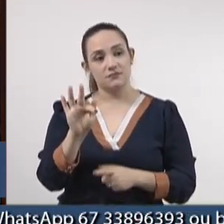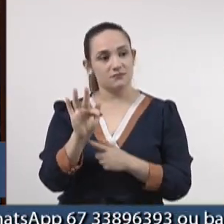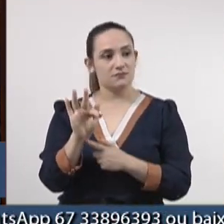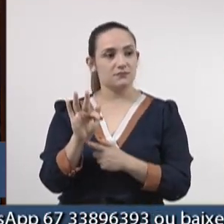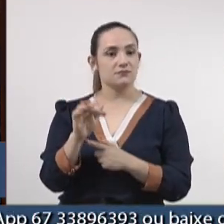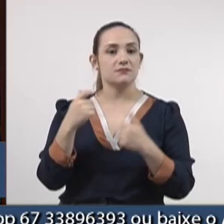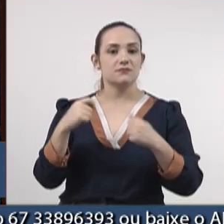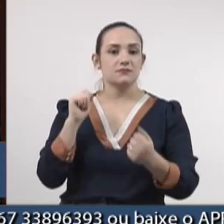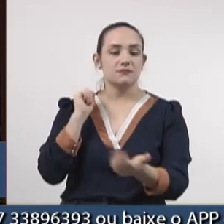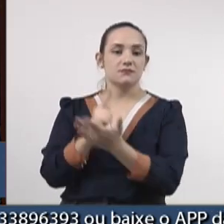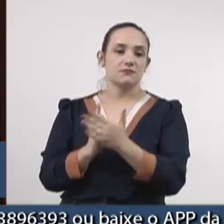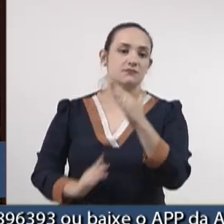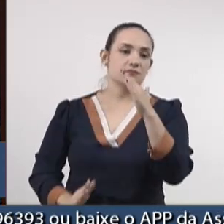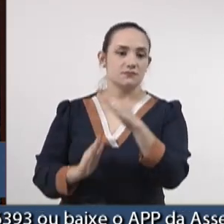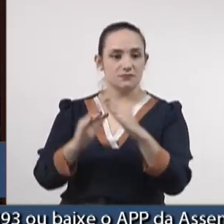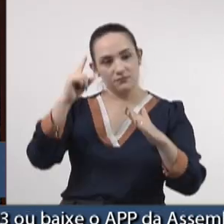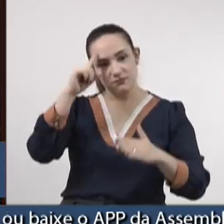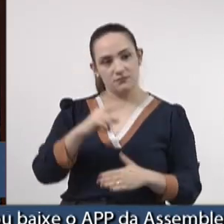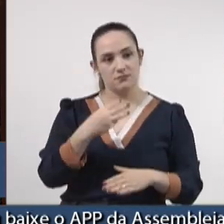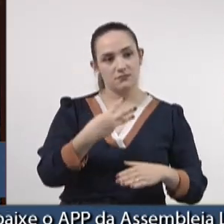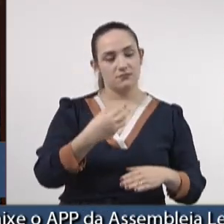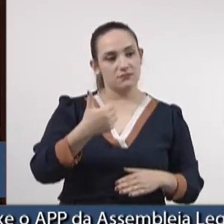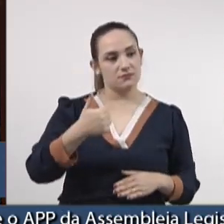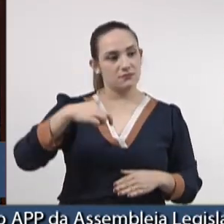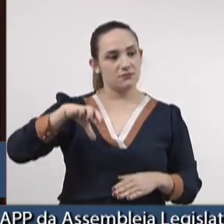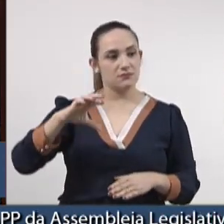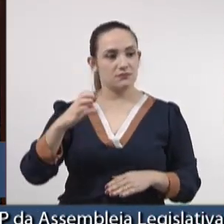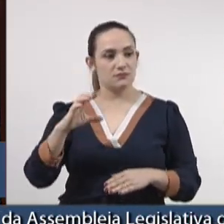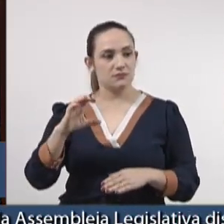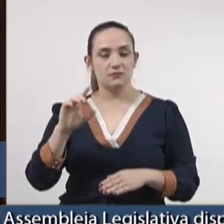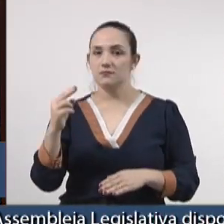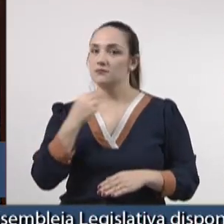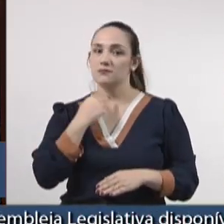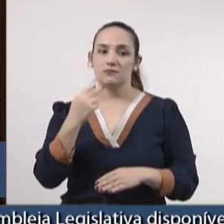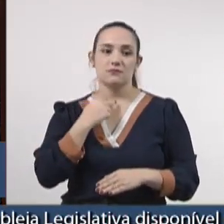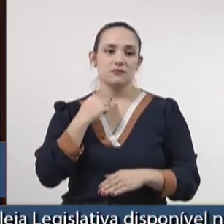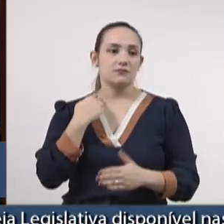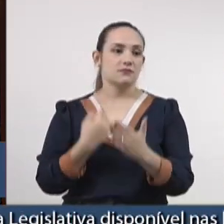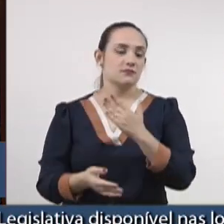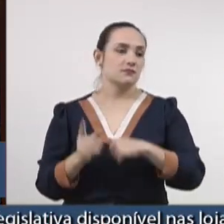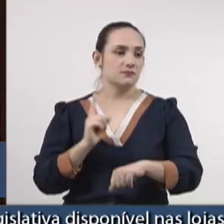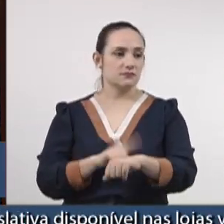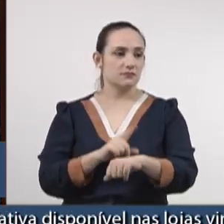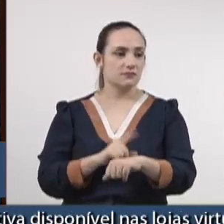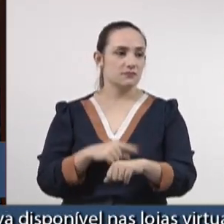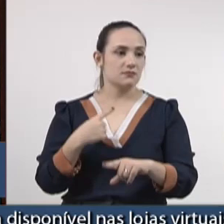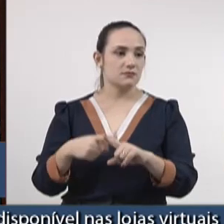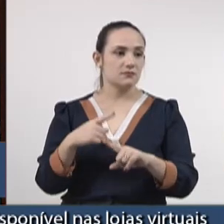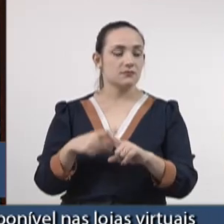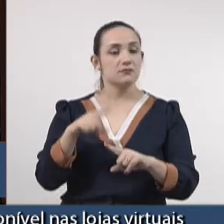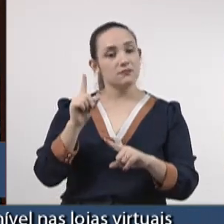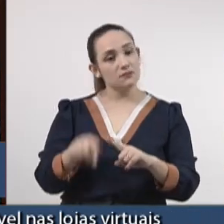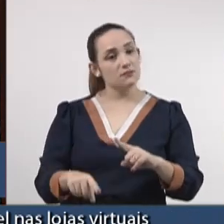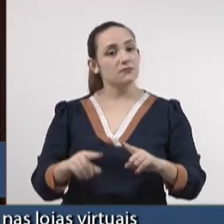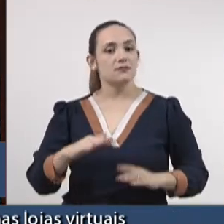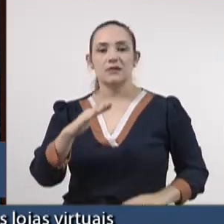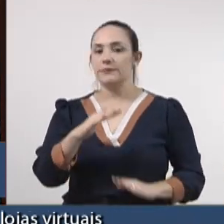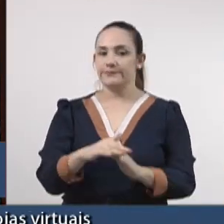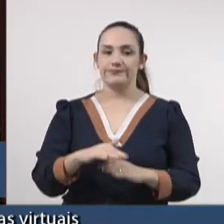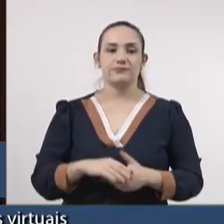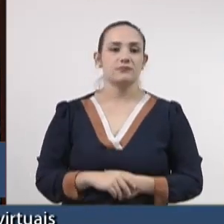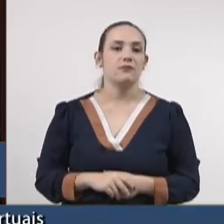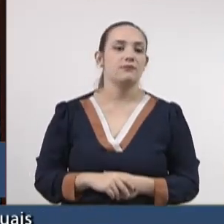pago até o dia 31 de Maio não pode perder esse prazo porque é um prazo capital então